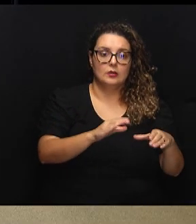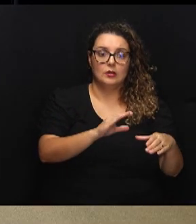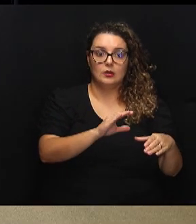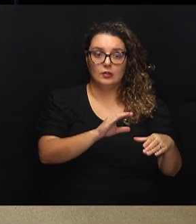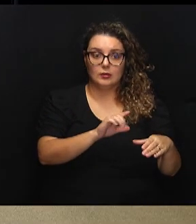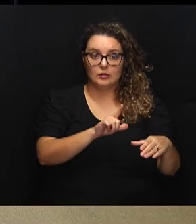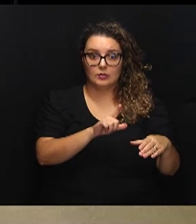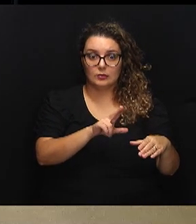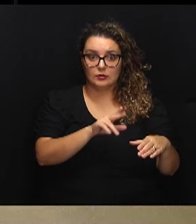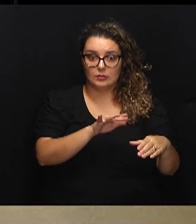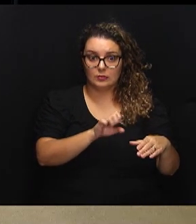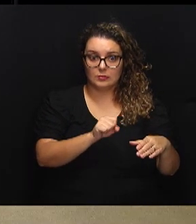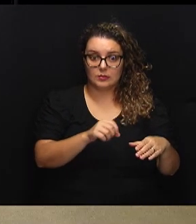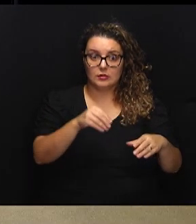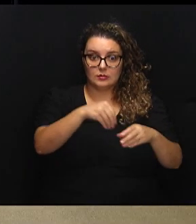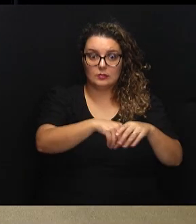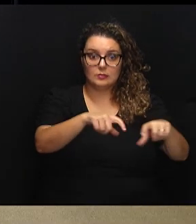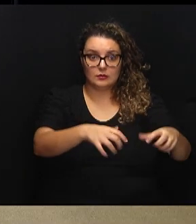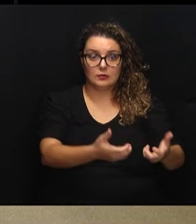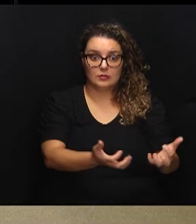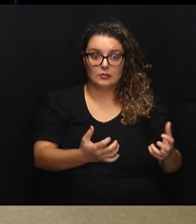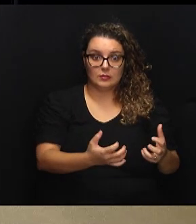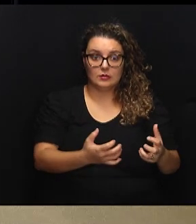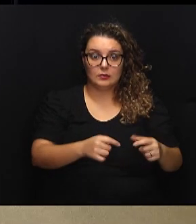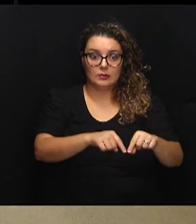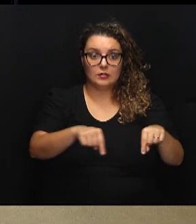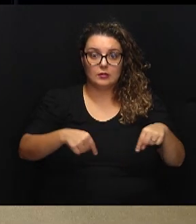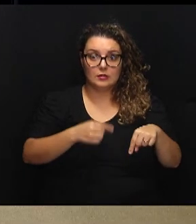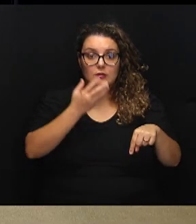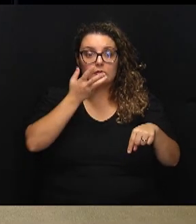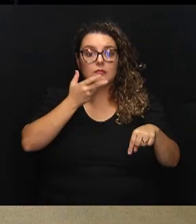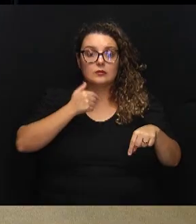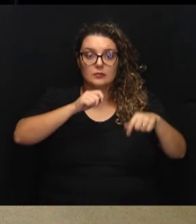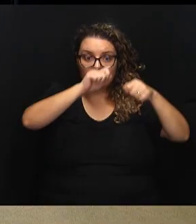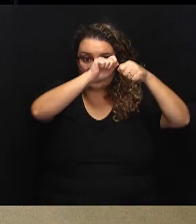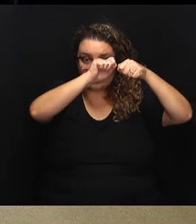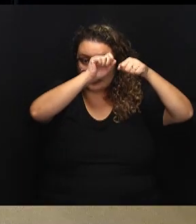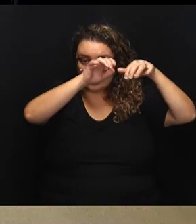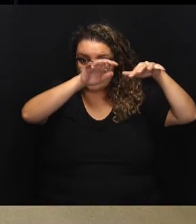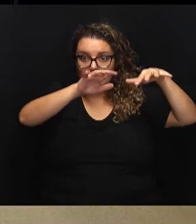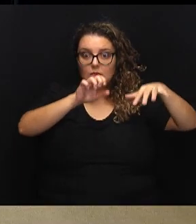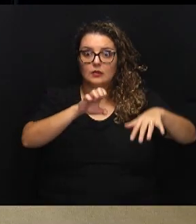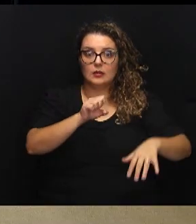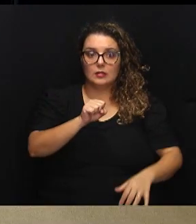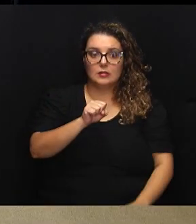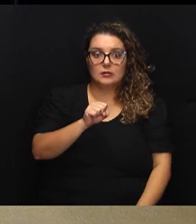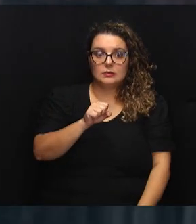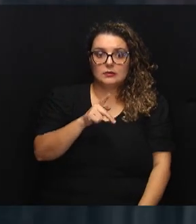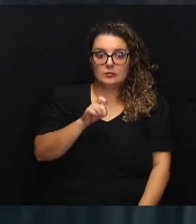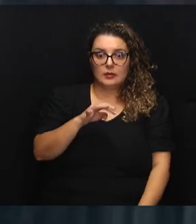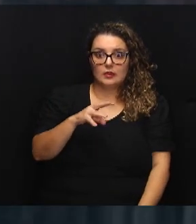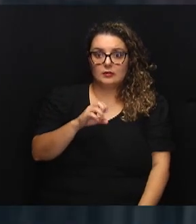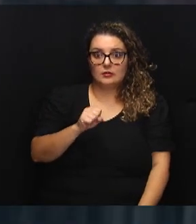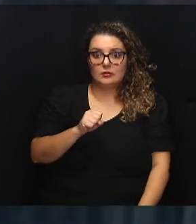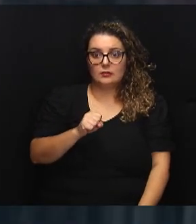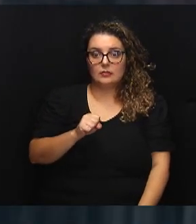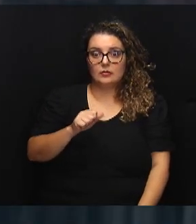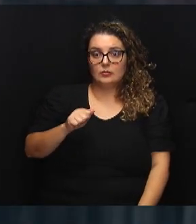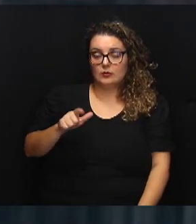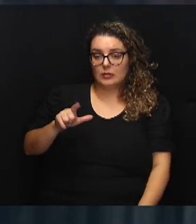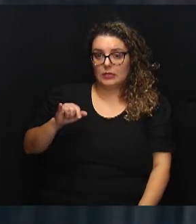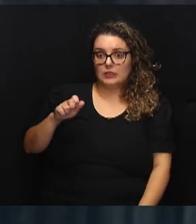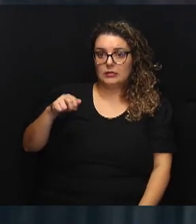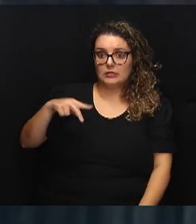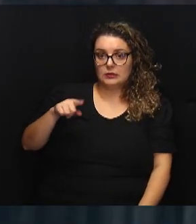colocando nos estádios salas para crianças com aspecto autista. Show, muito bom. O próprio Allianz Parque, o estádio